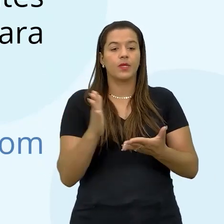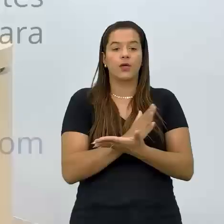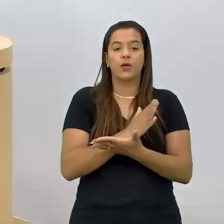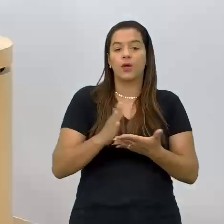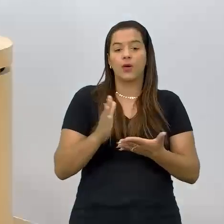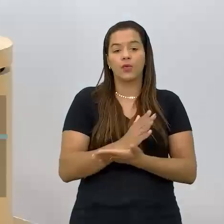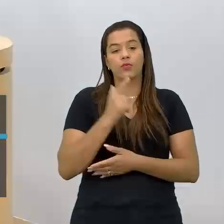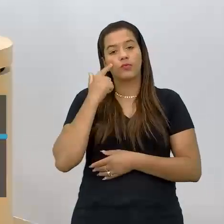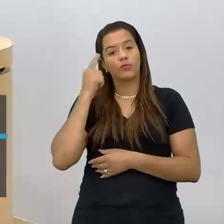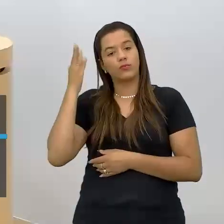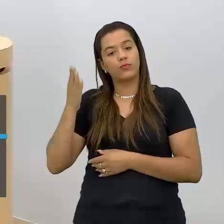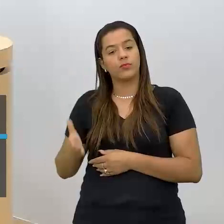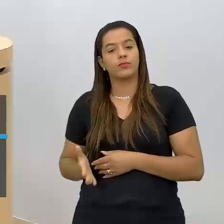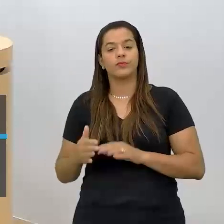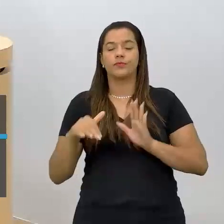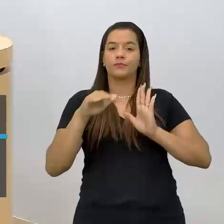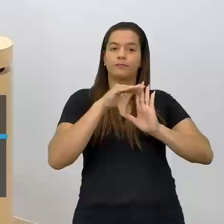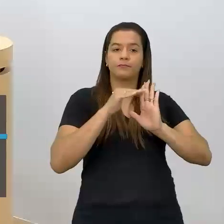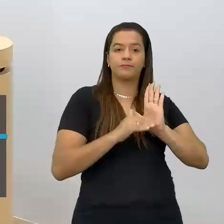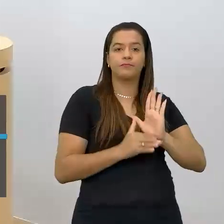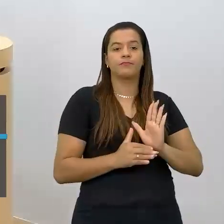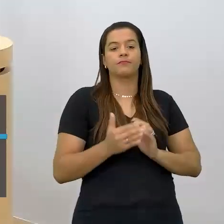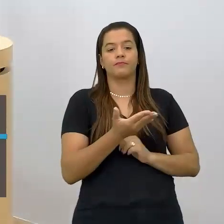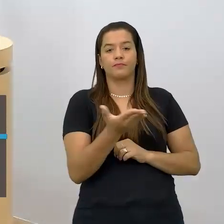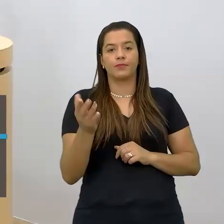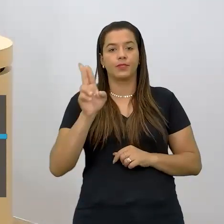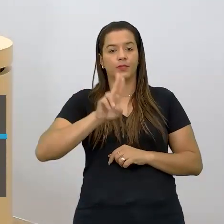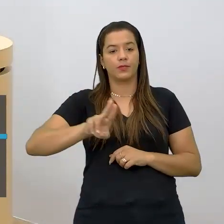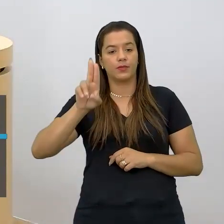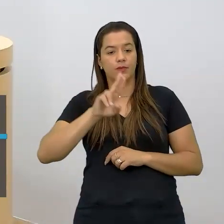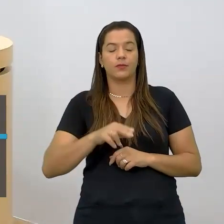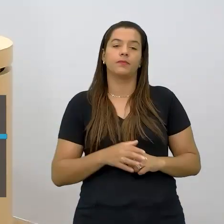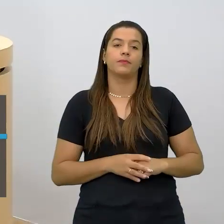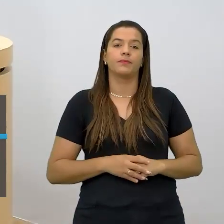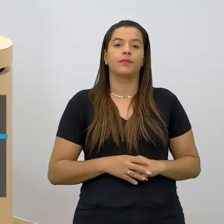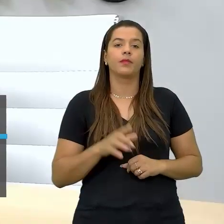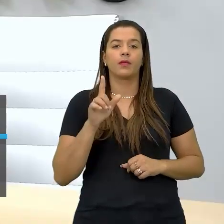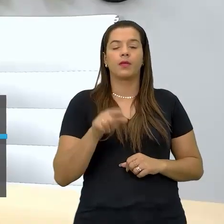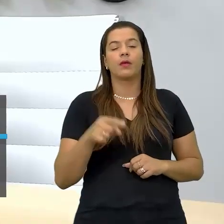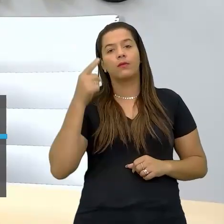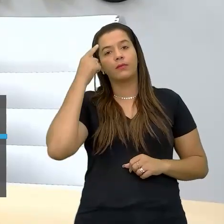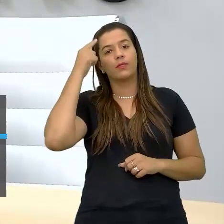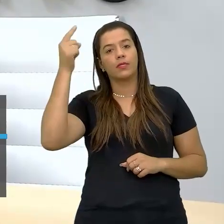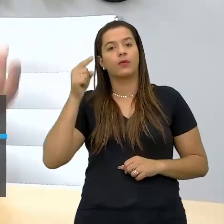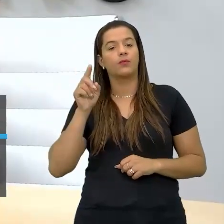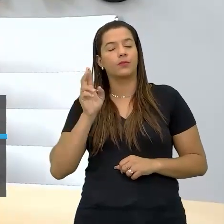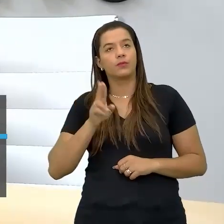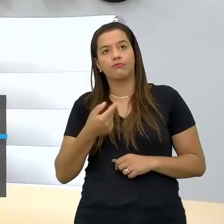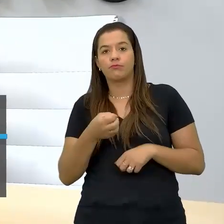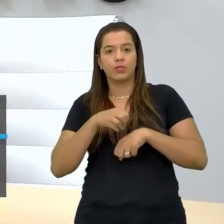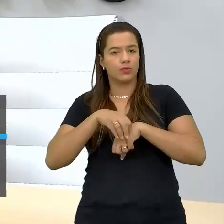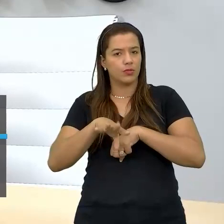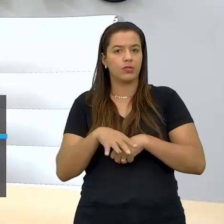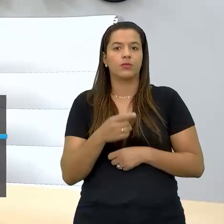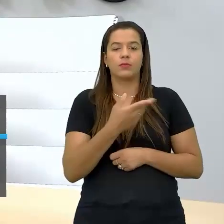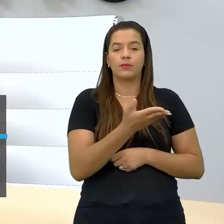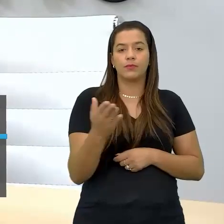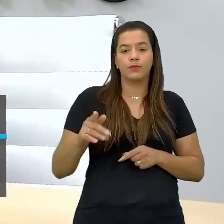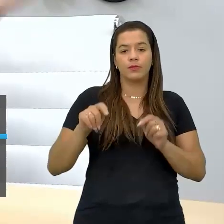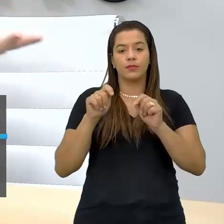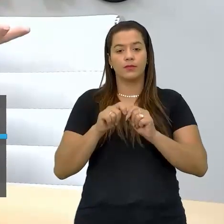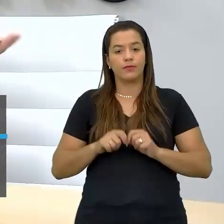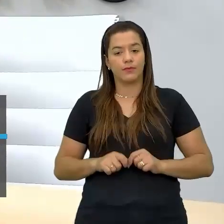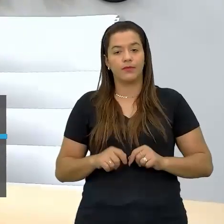de materiais, né, Gi? Quais são esses materiais? É verdade. A gente tem aí uma ideia, né, uma sugestão para vocês trabalharem, esse tema